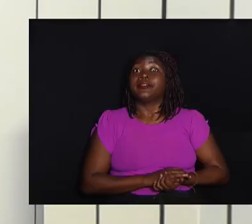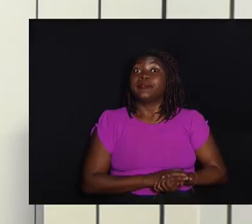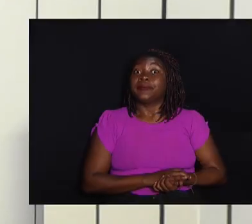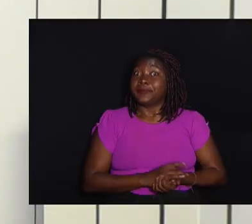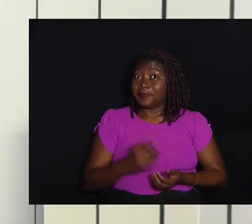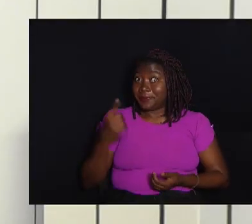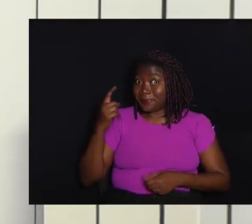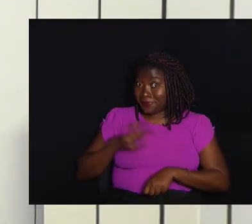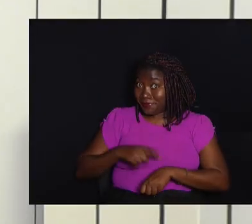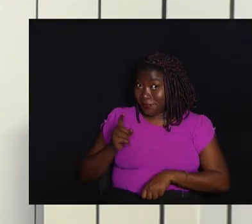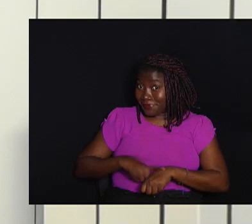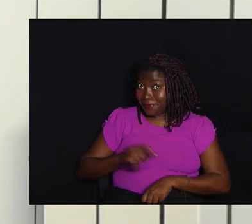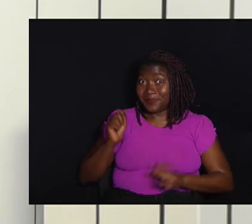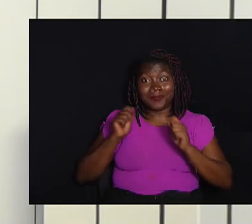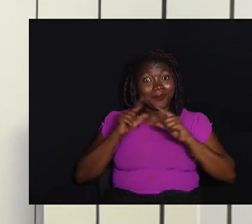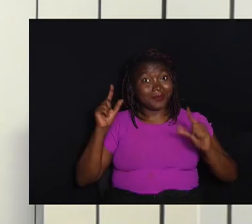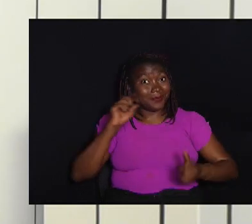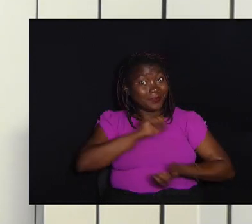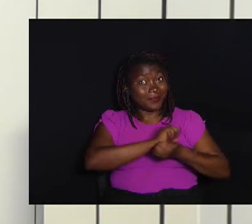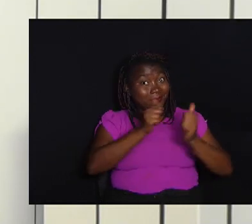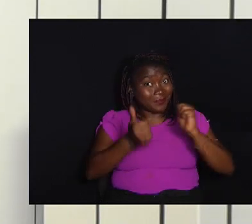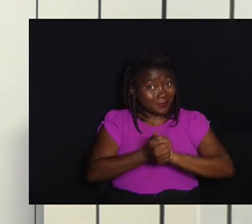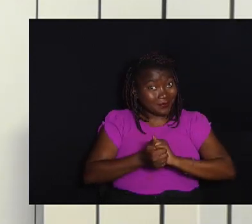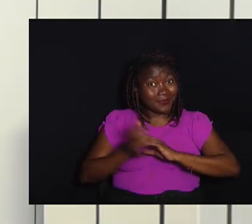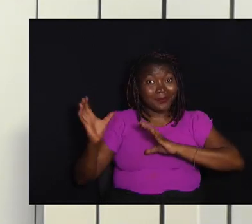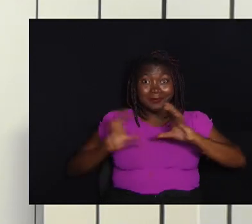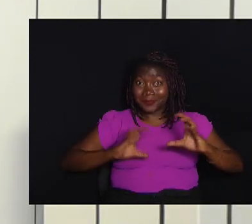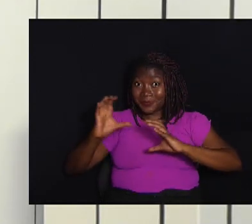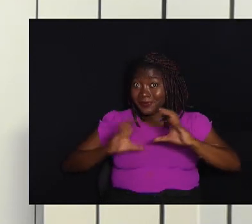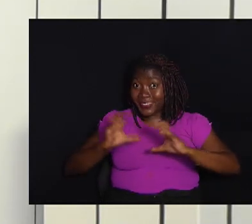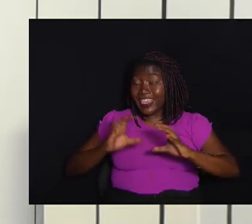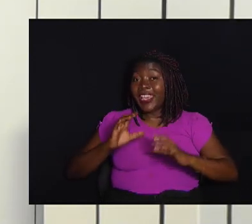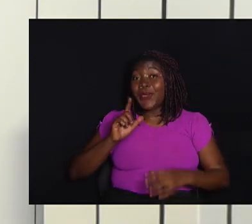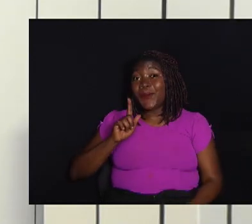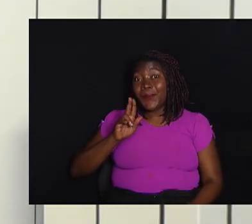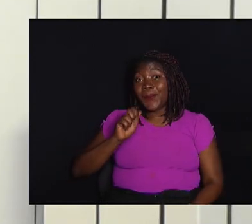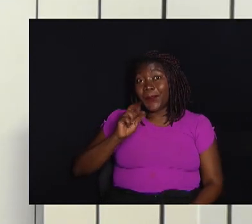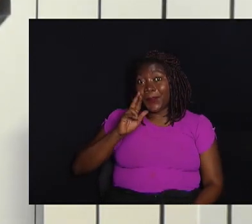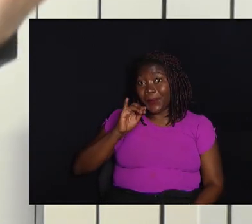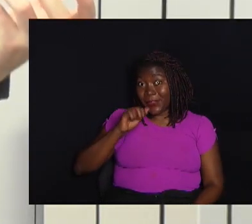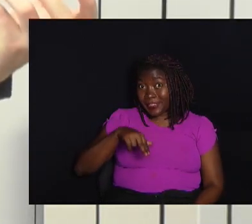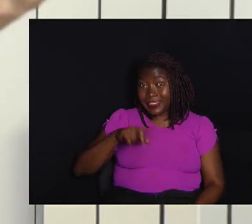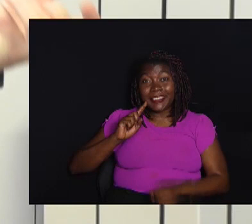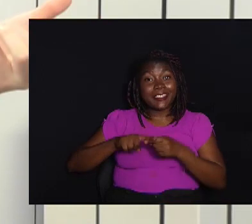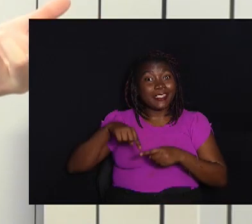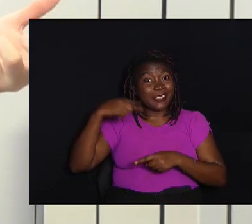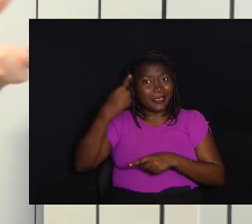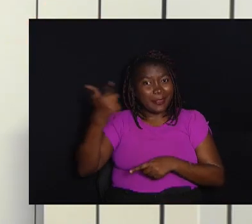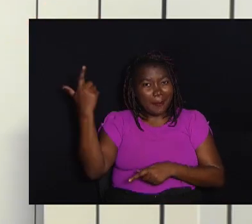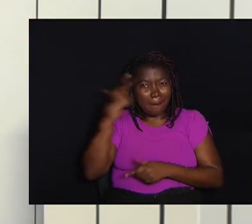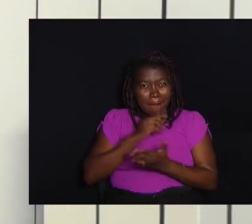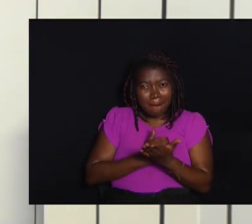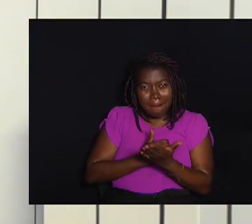Hora de balançar as redes na Copa São Paulo de Futebol Júnior. O Guarani, depois de estrear bem com